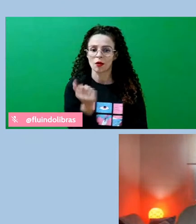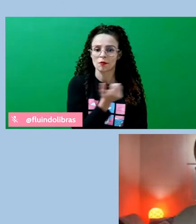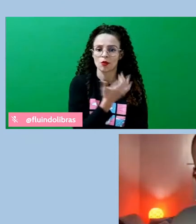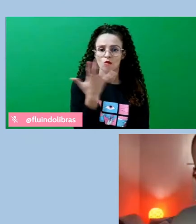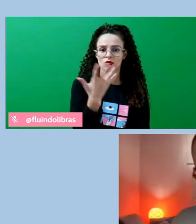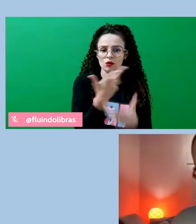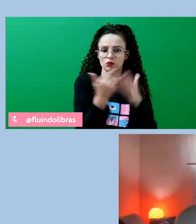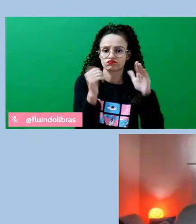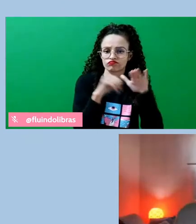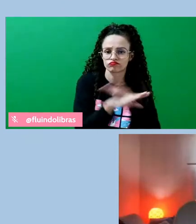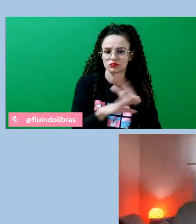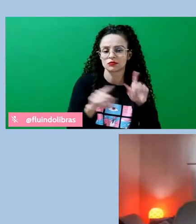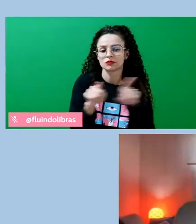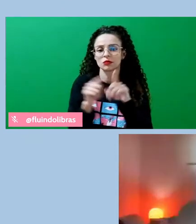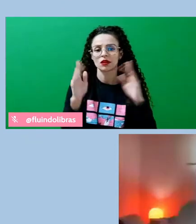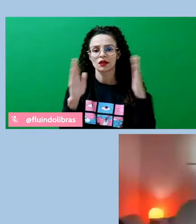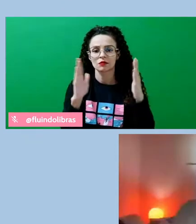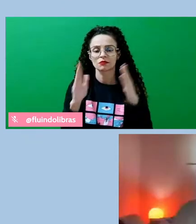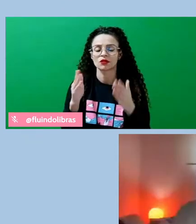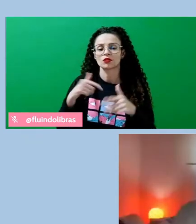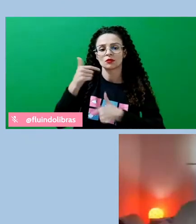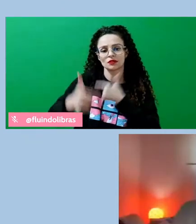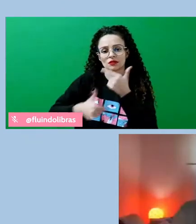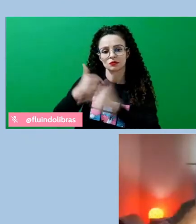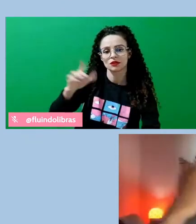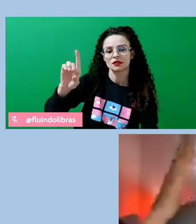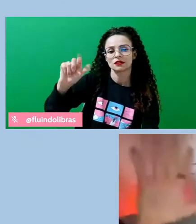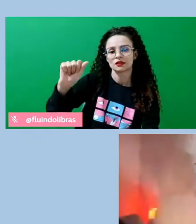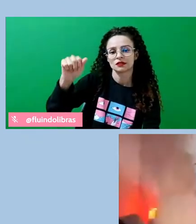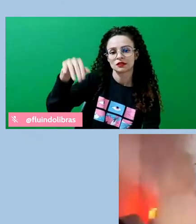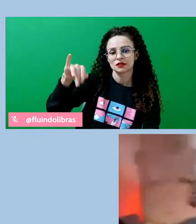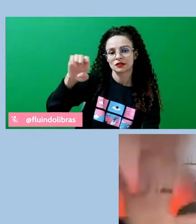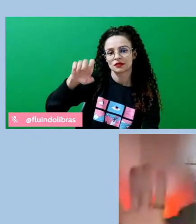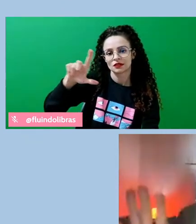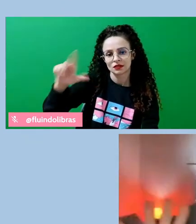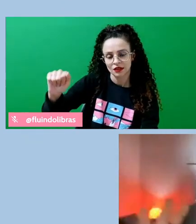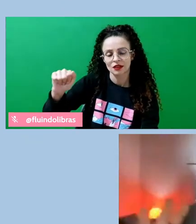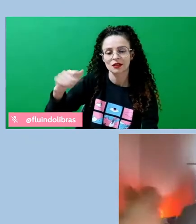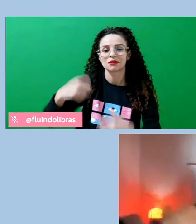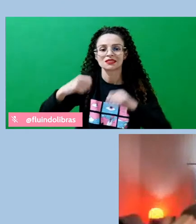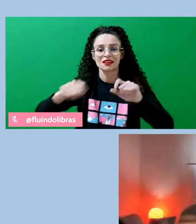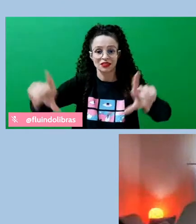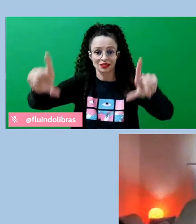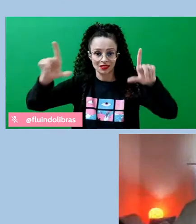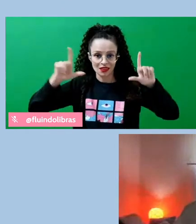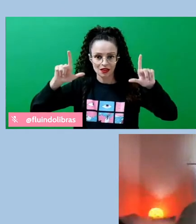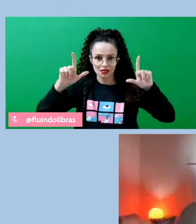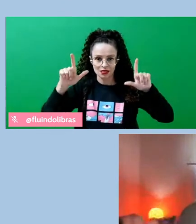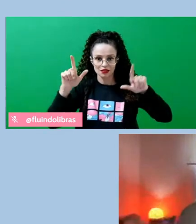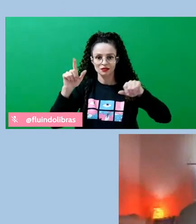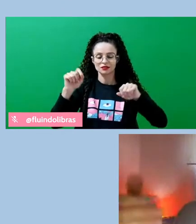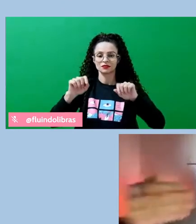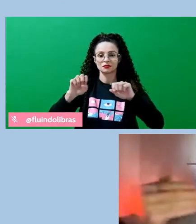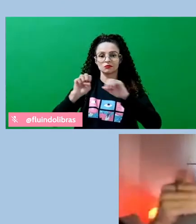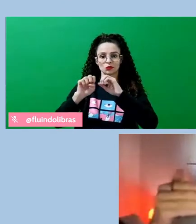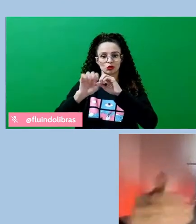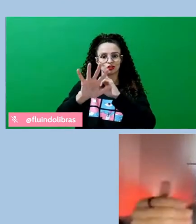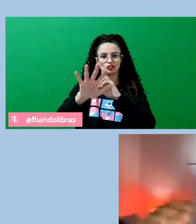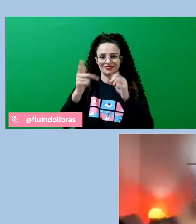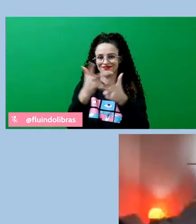Sutil começou a trabalhar com a Daniela Thomas. Na verdade, eu estava trabalhando um pouco antes, mas usava aquelas telas na boca de cena, de projeção, aquele tule,